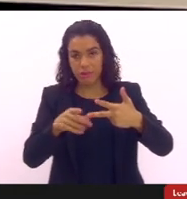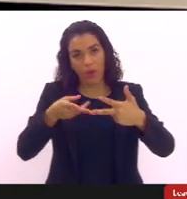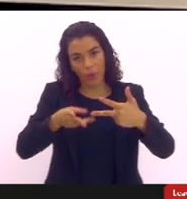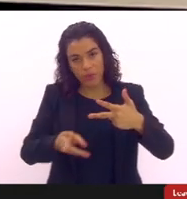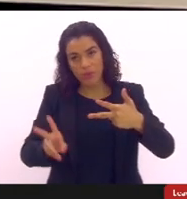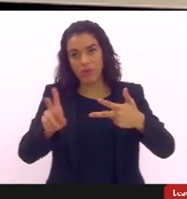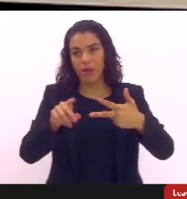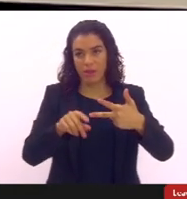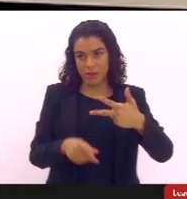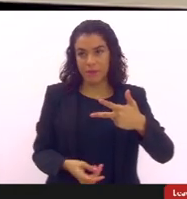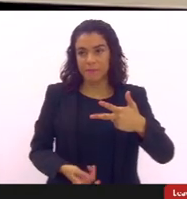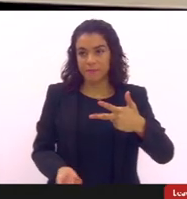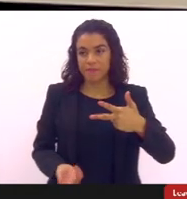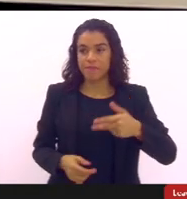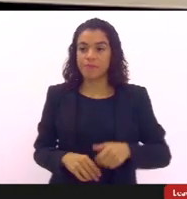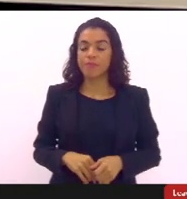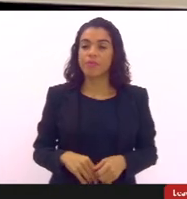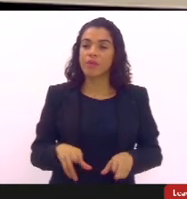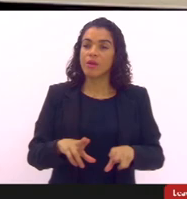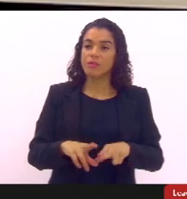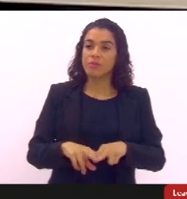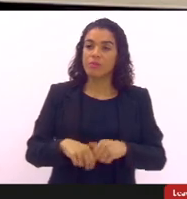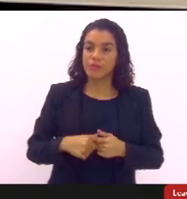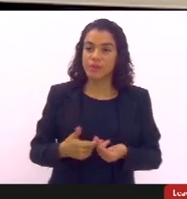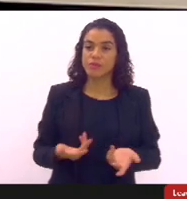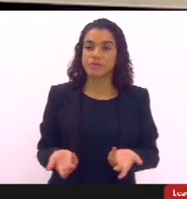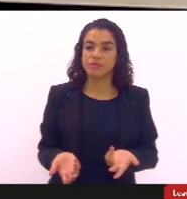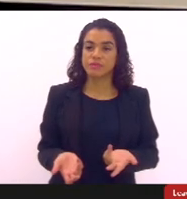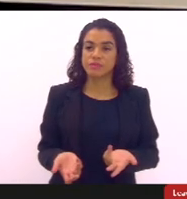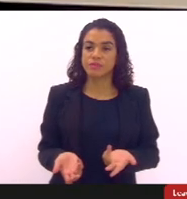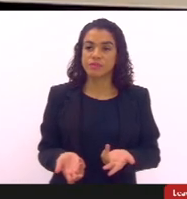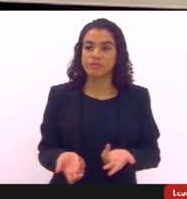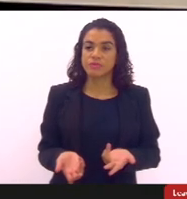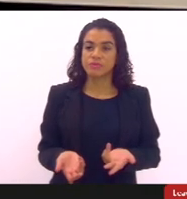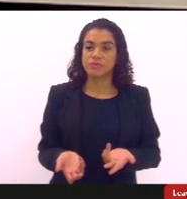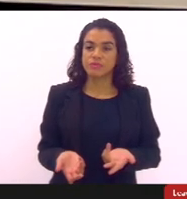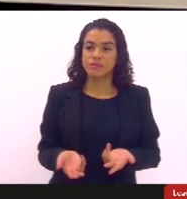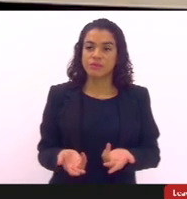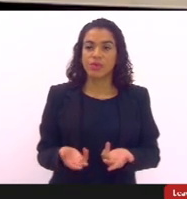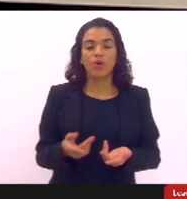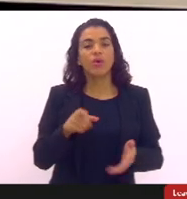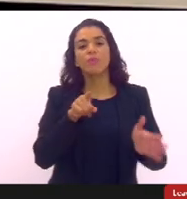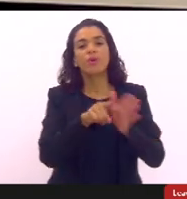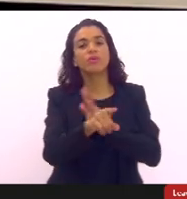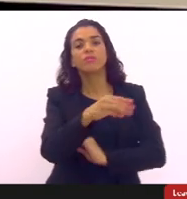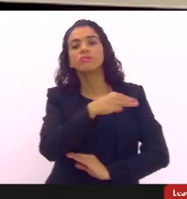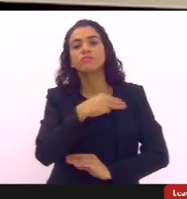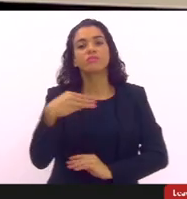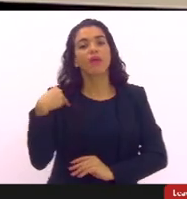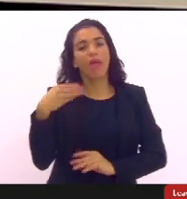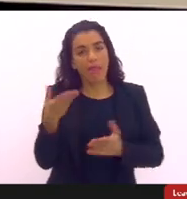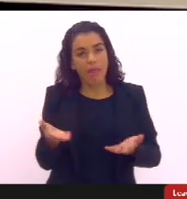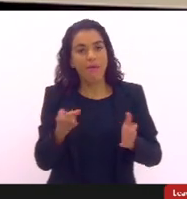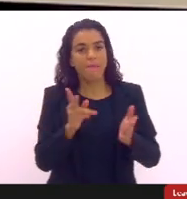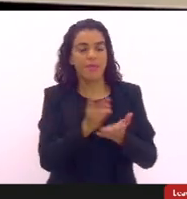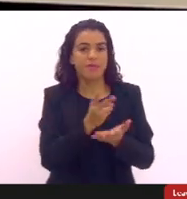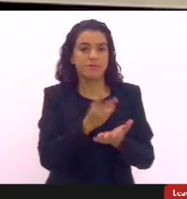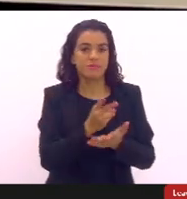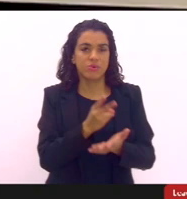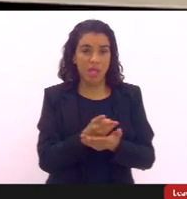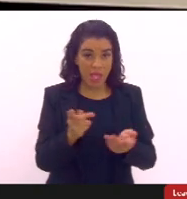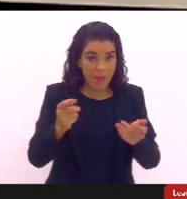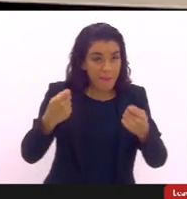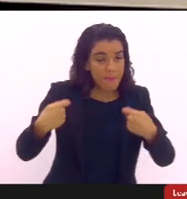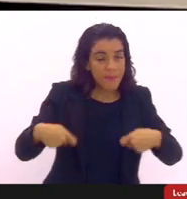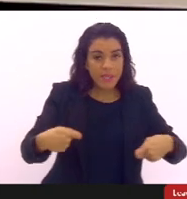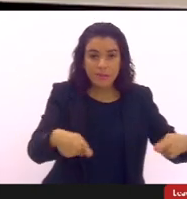continuada. E, portanto, o questionamento do Ministério Público vem sendo exatamente esse. É